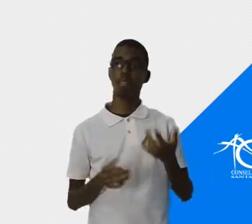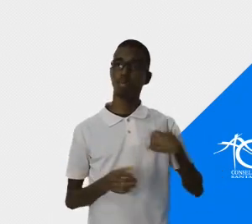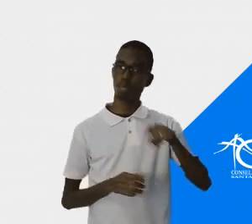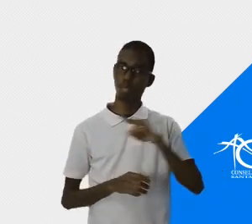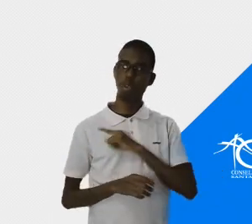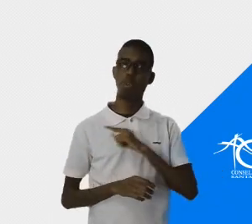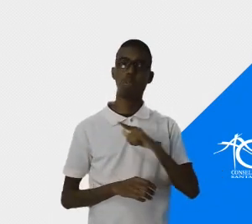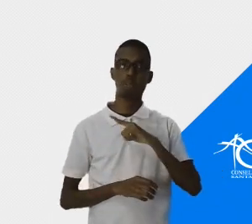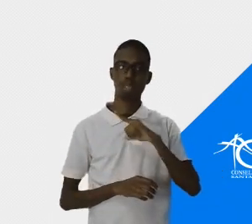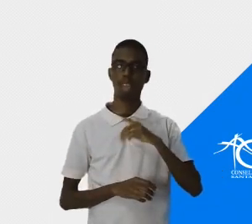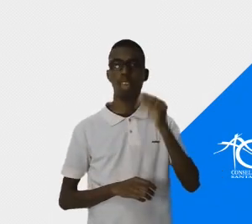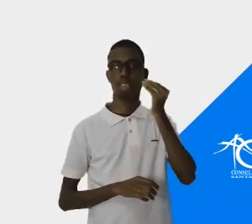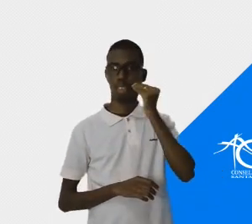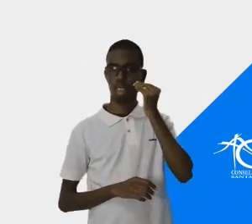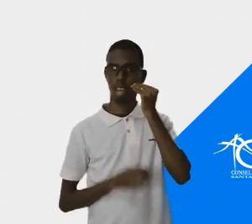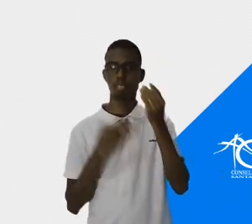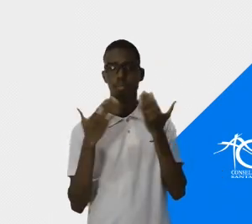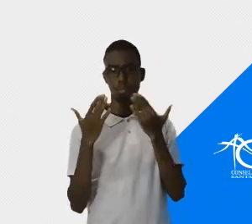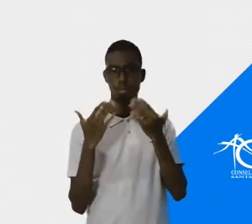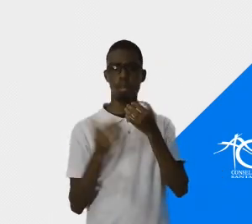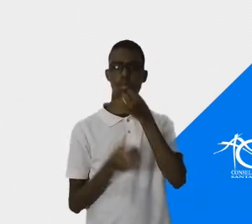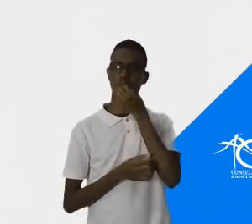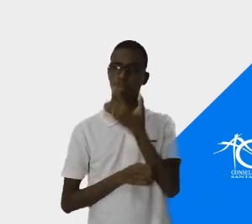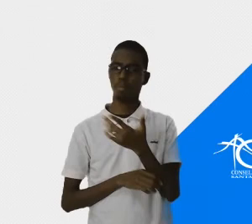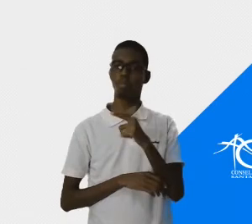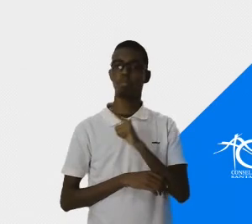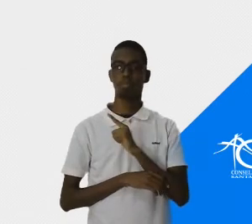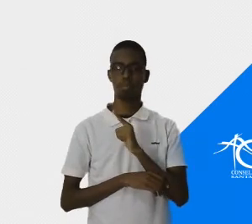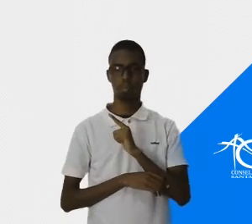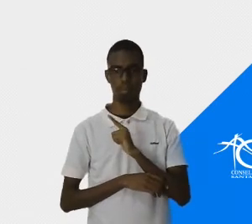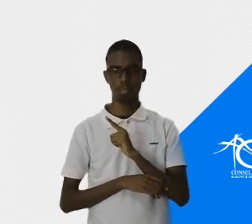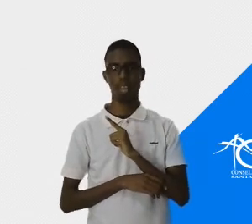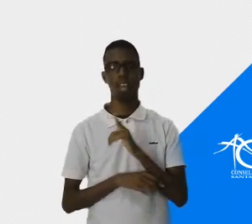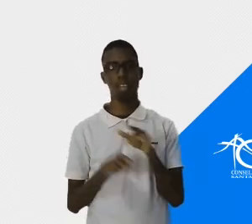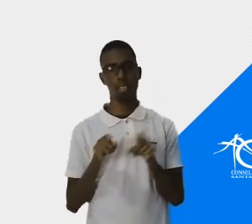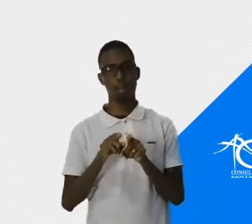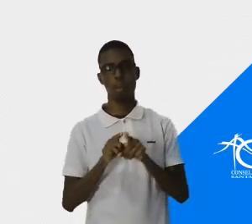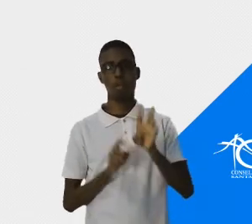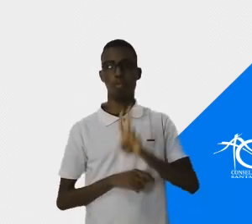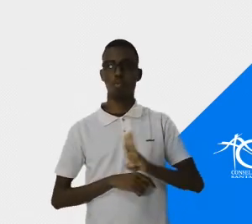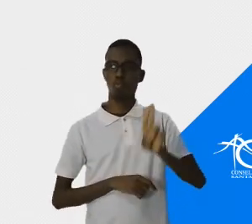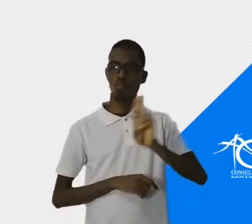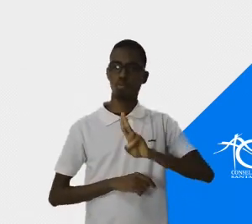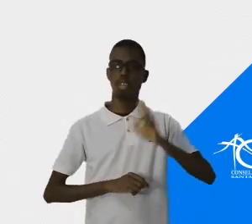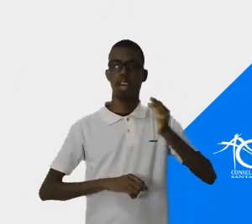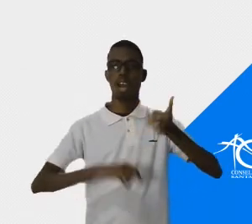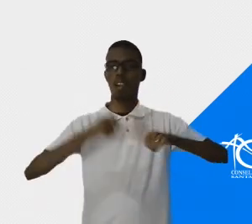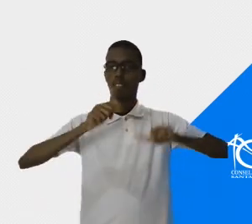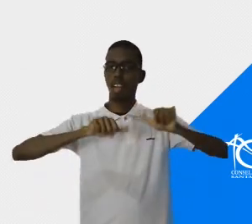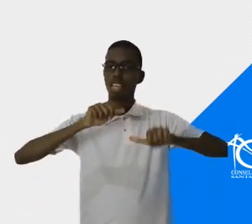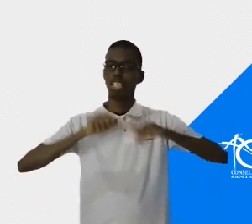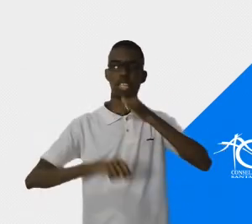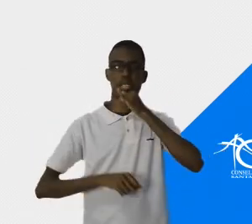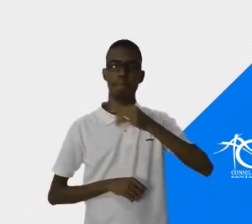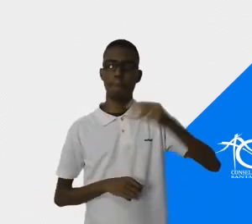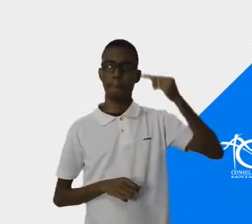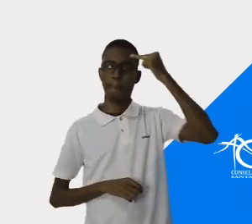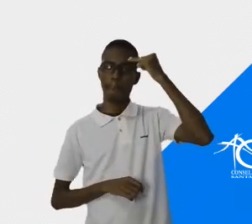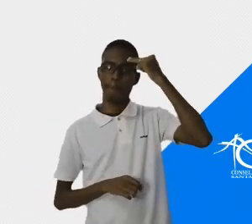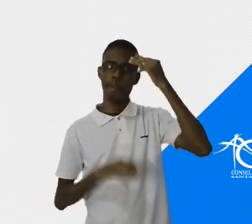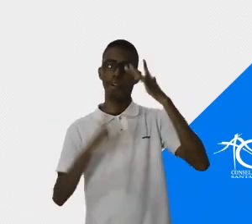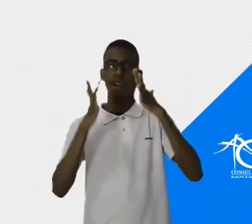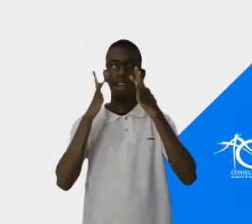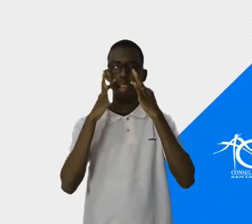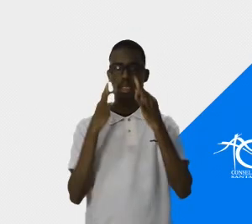psicológicos de validade e construto, volto a falar, nós temos bons instrumentos para avaliação de construto, memória, atenção, vários né, que são